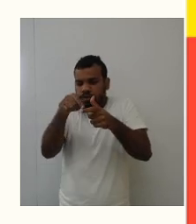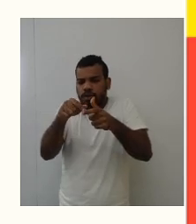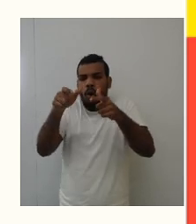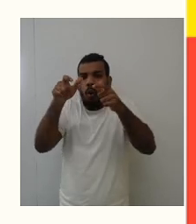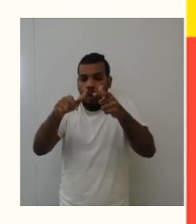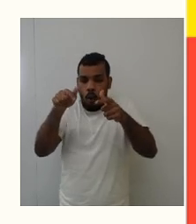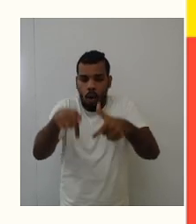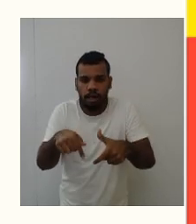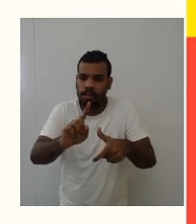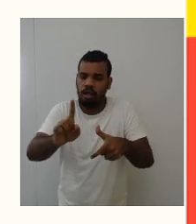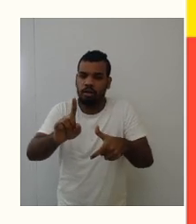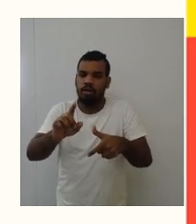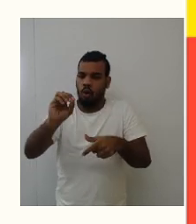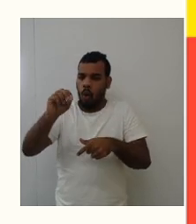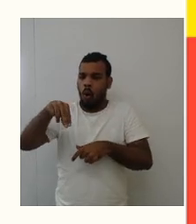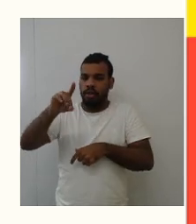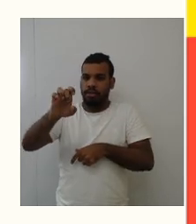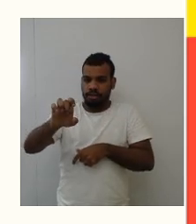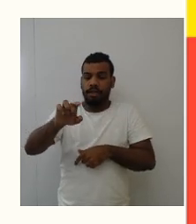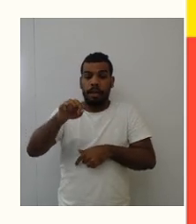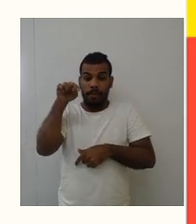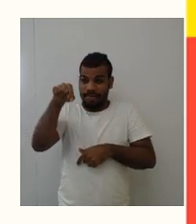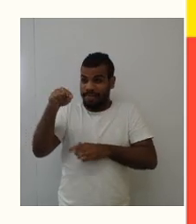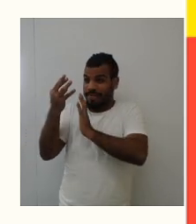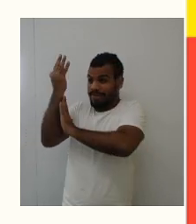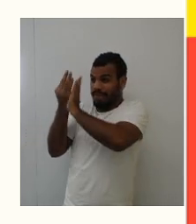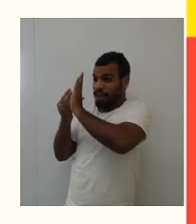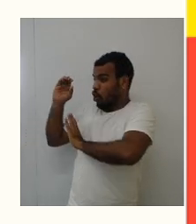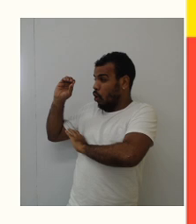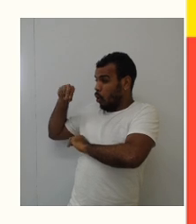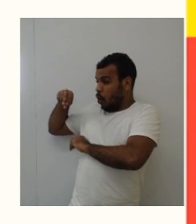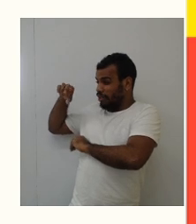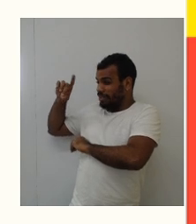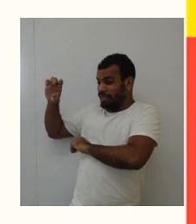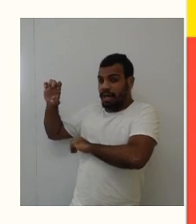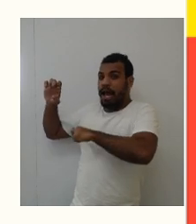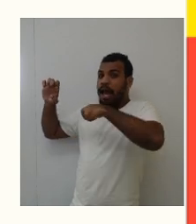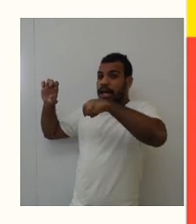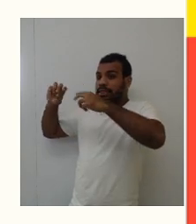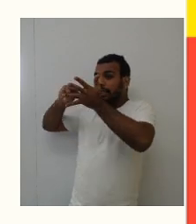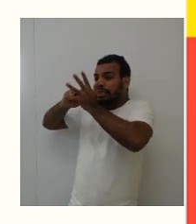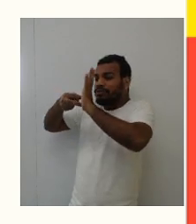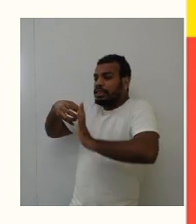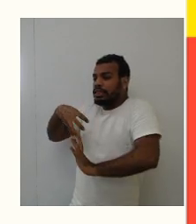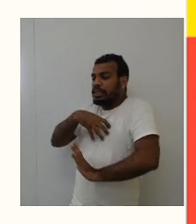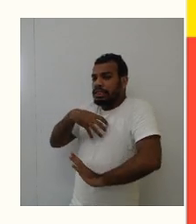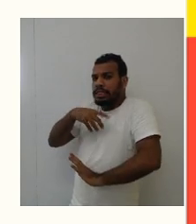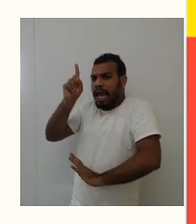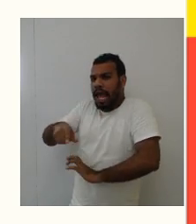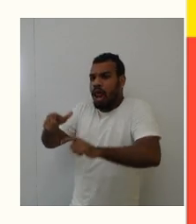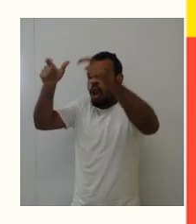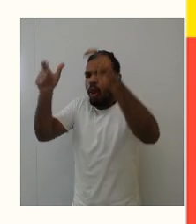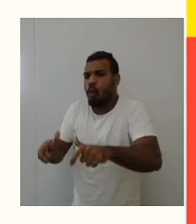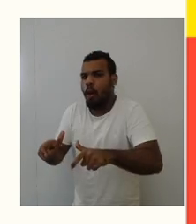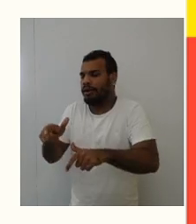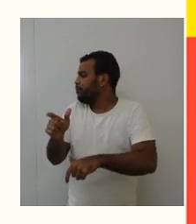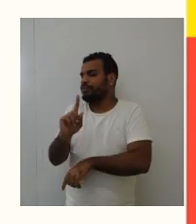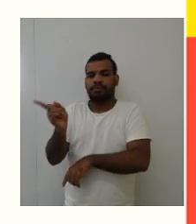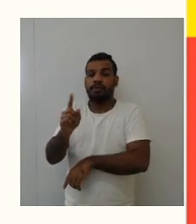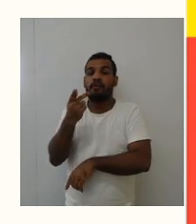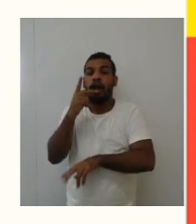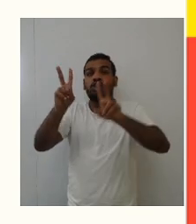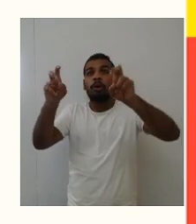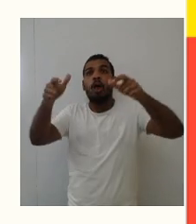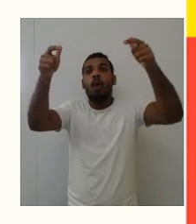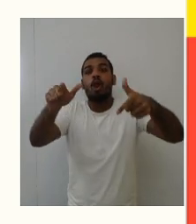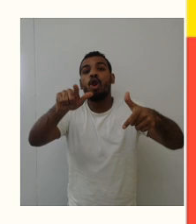ideia, ele expressa a ideia de lugar na verdade, mas nesse texto, esse sentido ele não cabe, assim, ninguém está falando de lugar